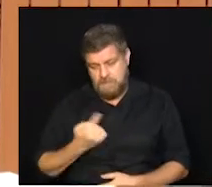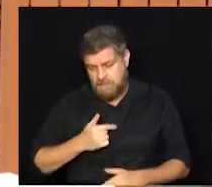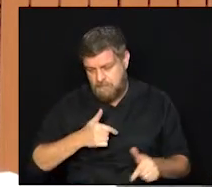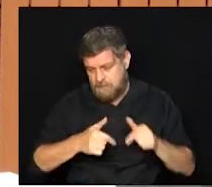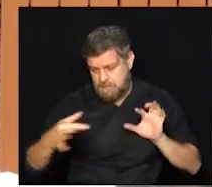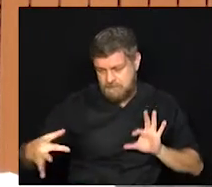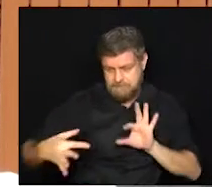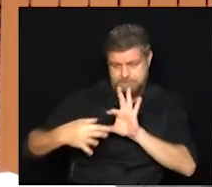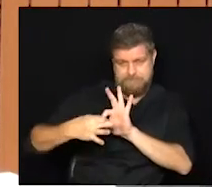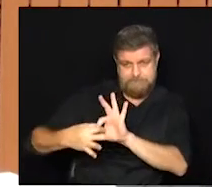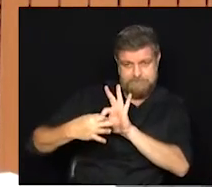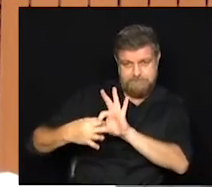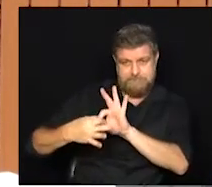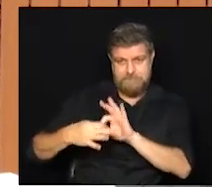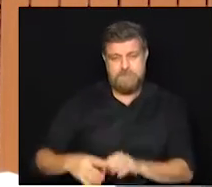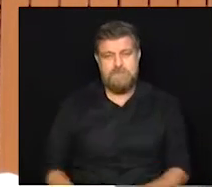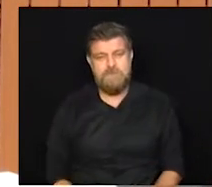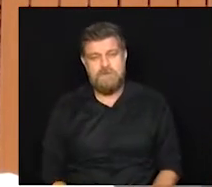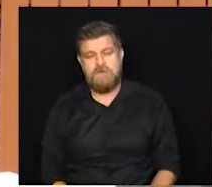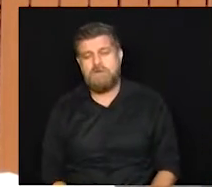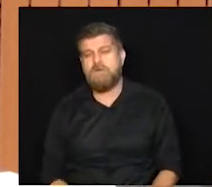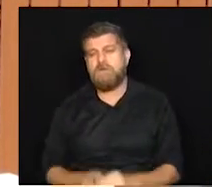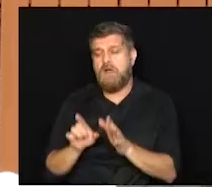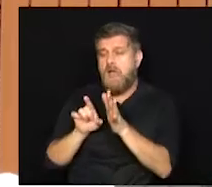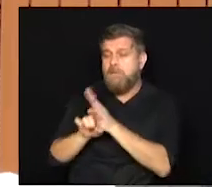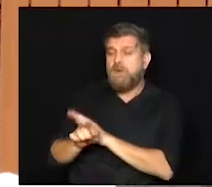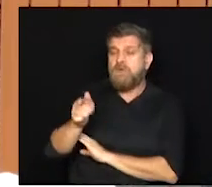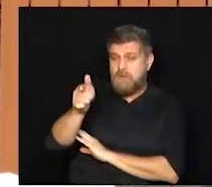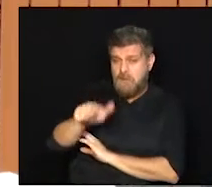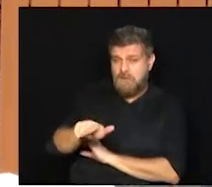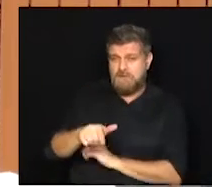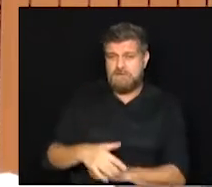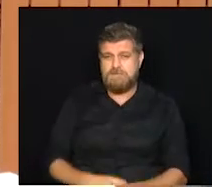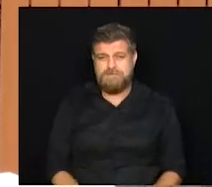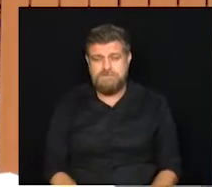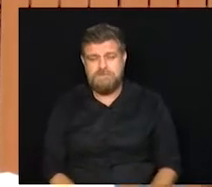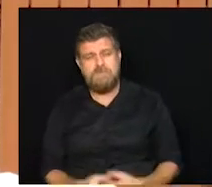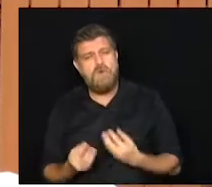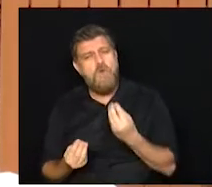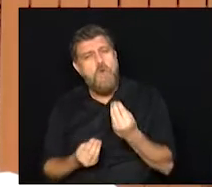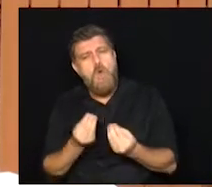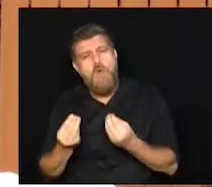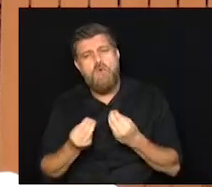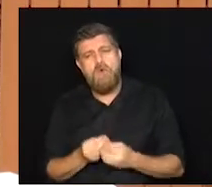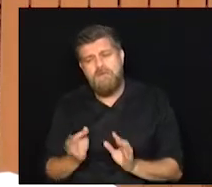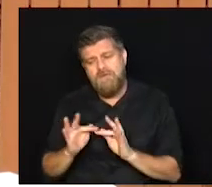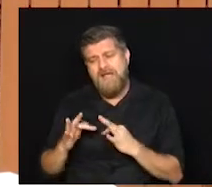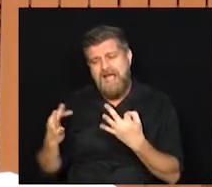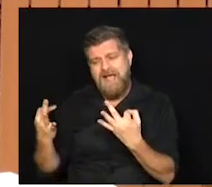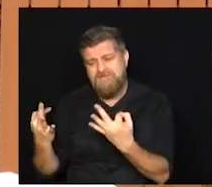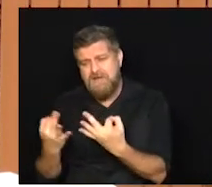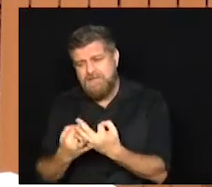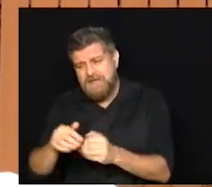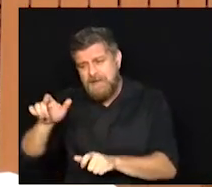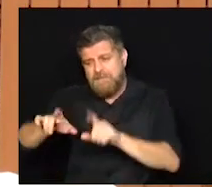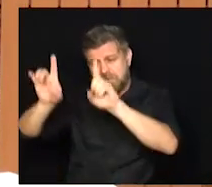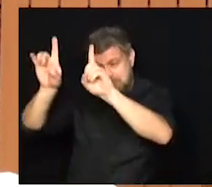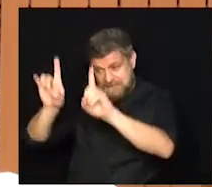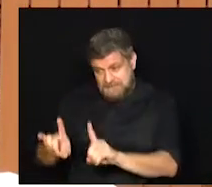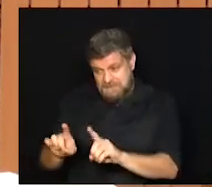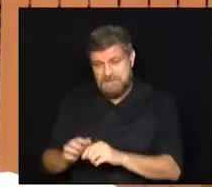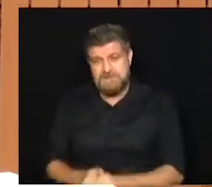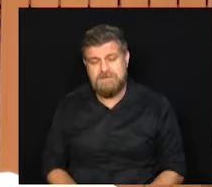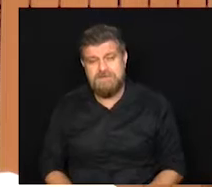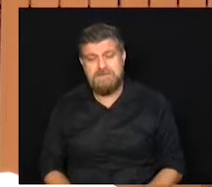sim. Eu gostaria de fazer outra pergunta para você, Malu. Como unir família, pessoas com deficiência